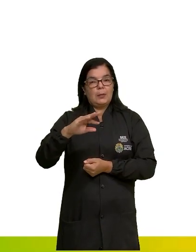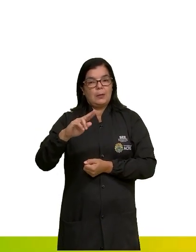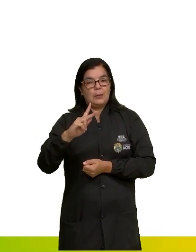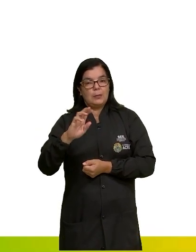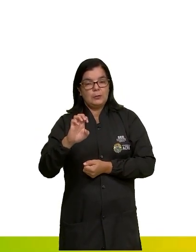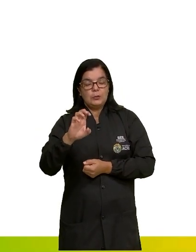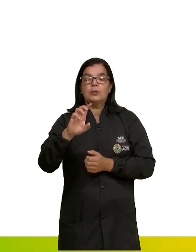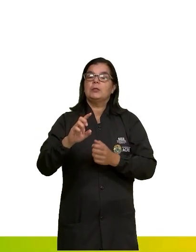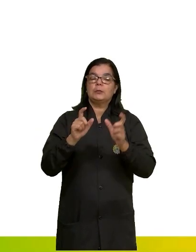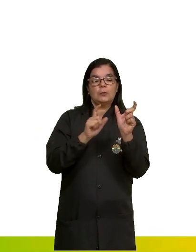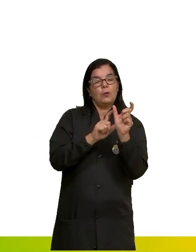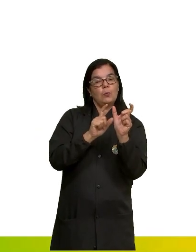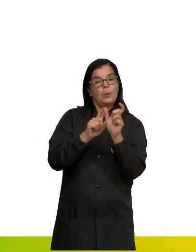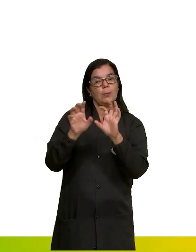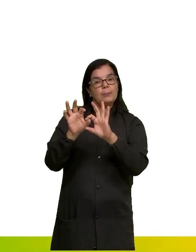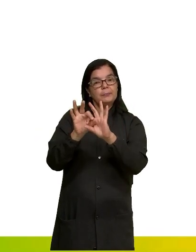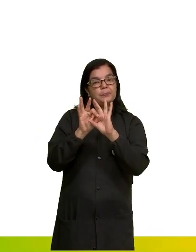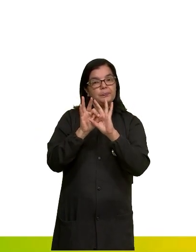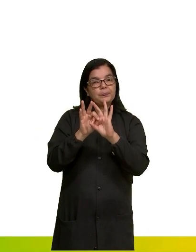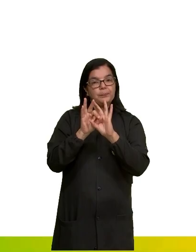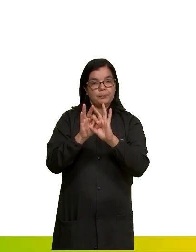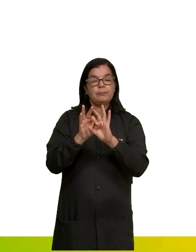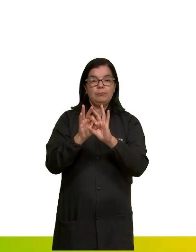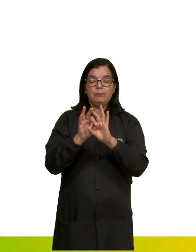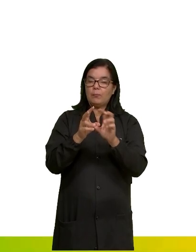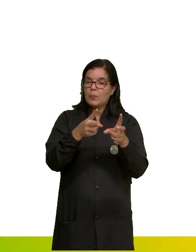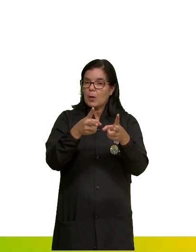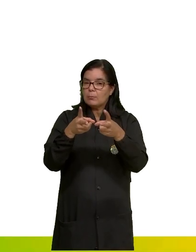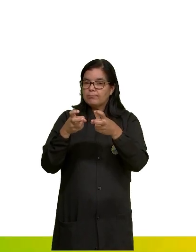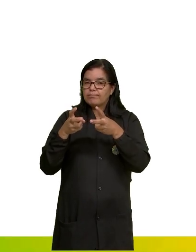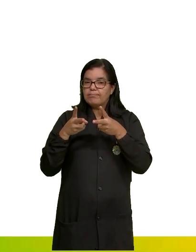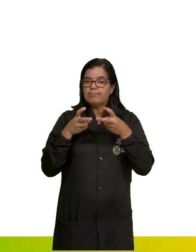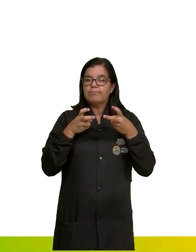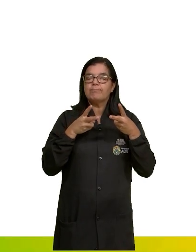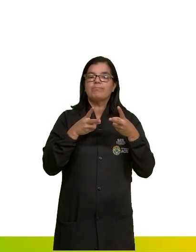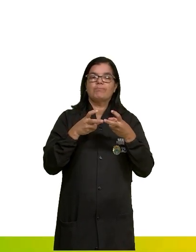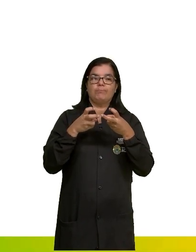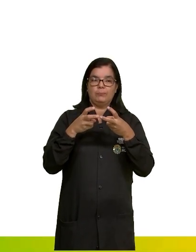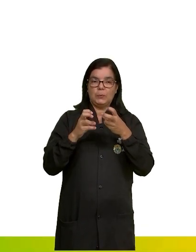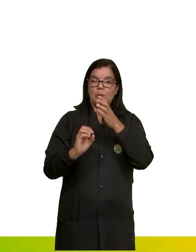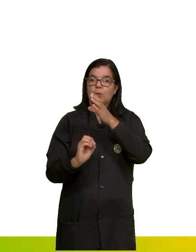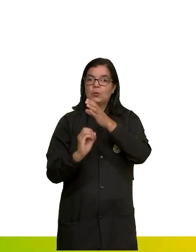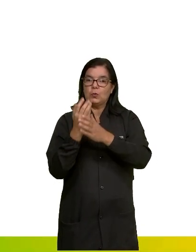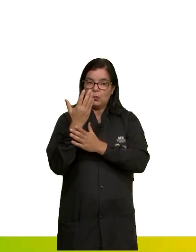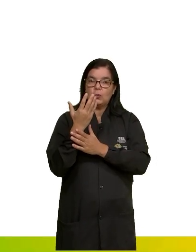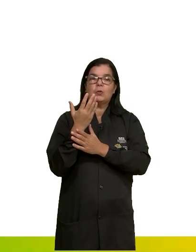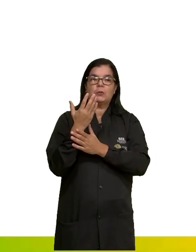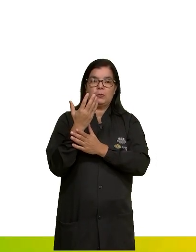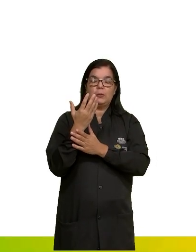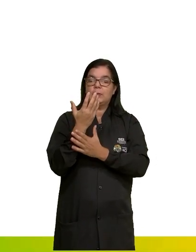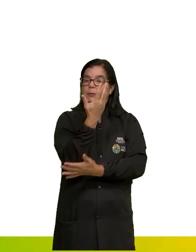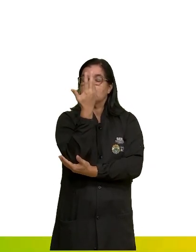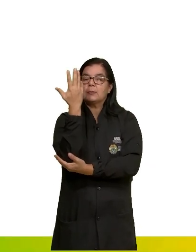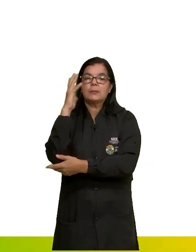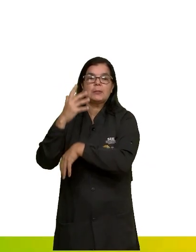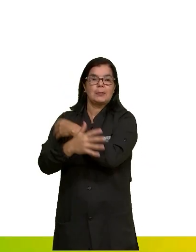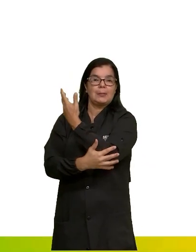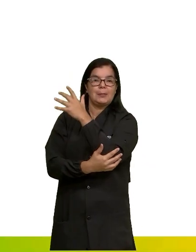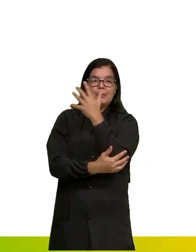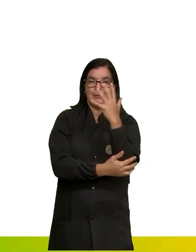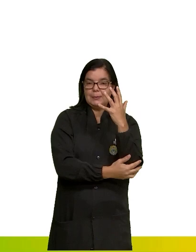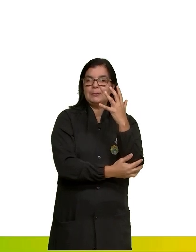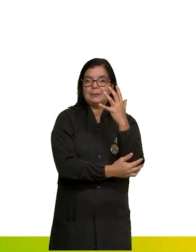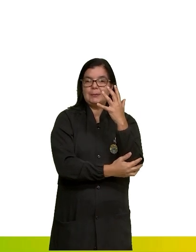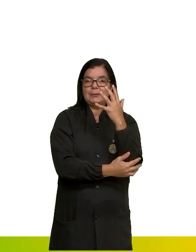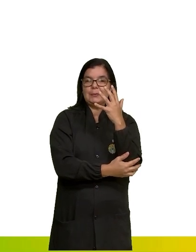termos interligados que exploram a origem e a natureza